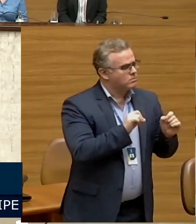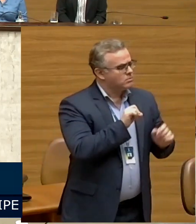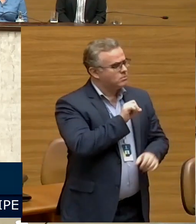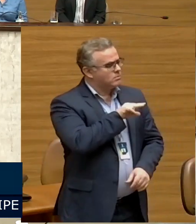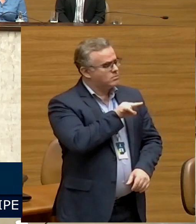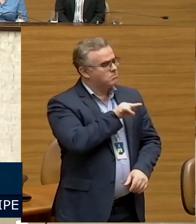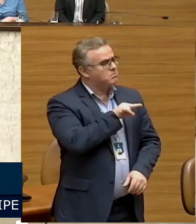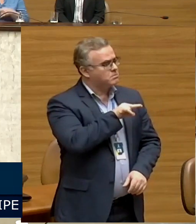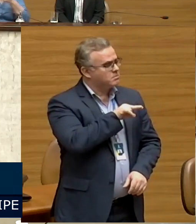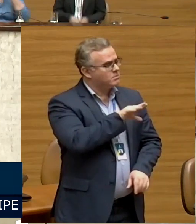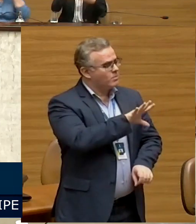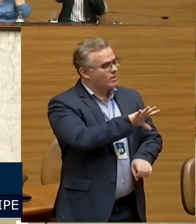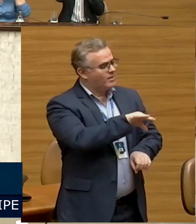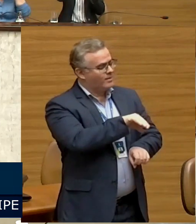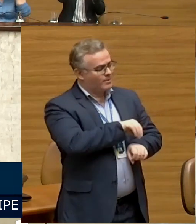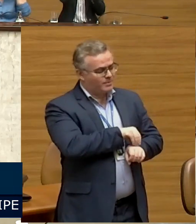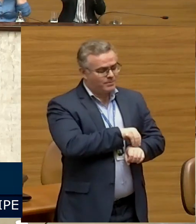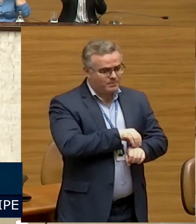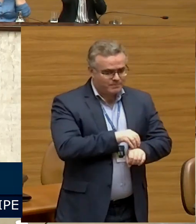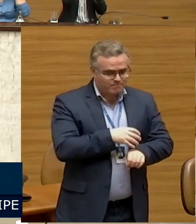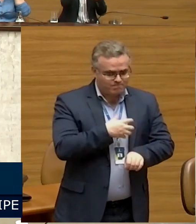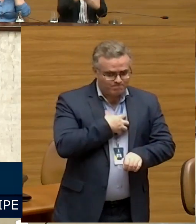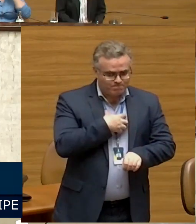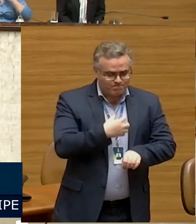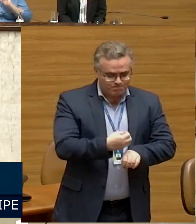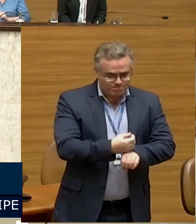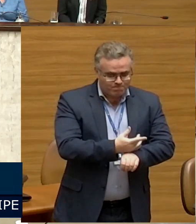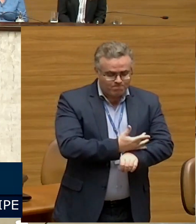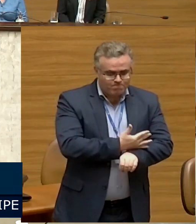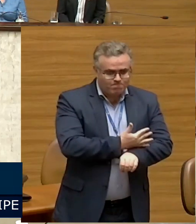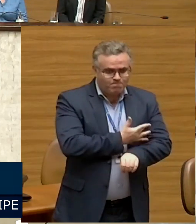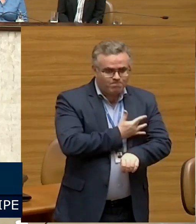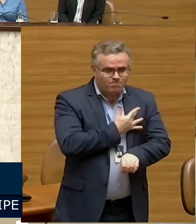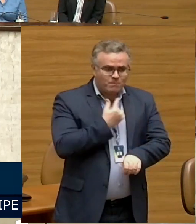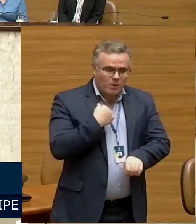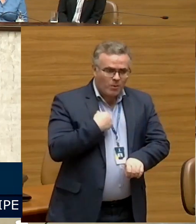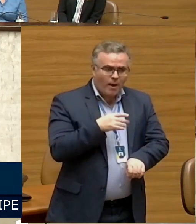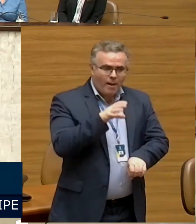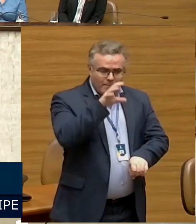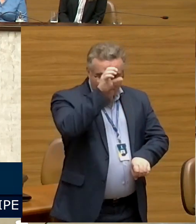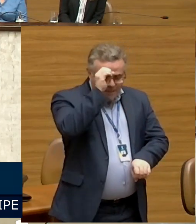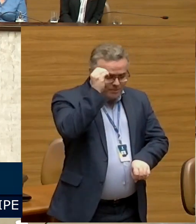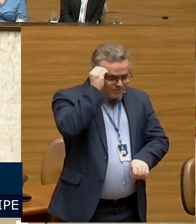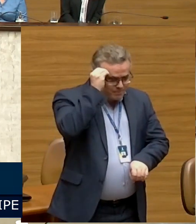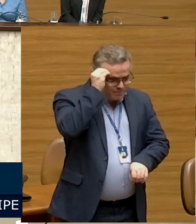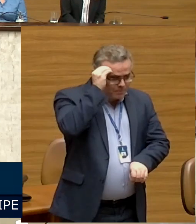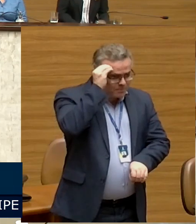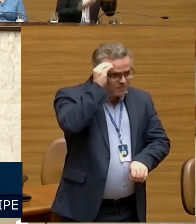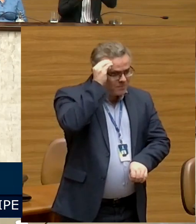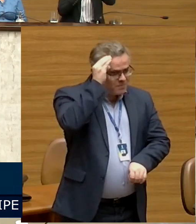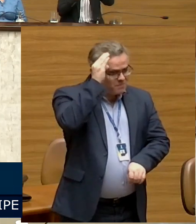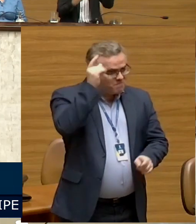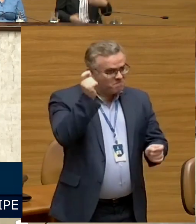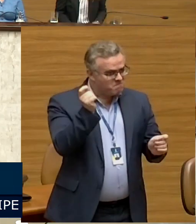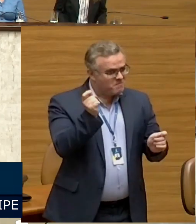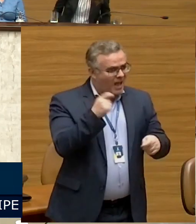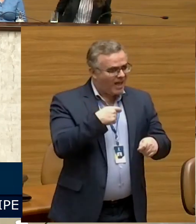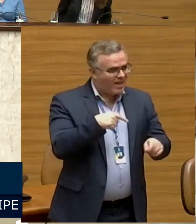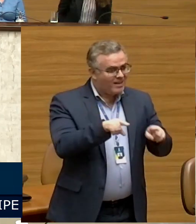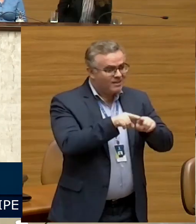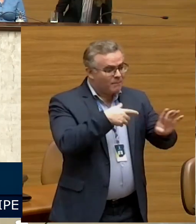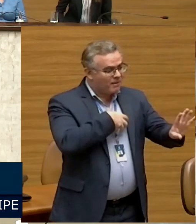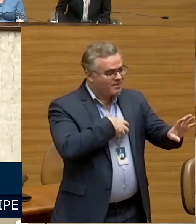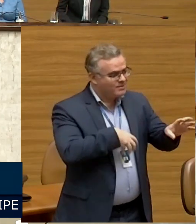eventos como esse, o quanto me enriqueço, né, o quanto a gente consegue se